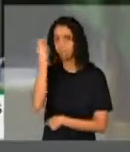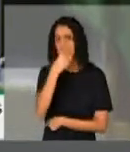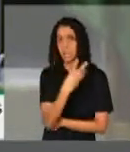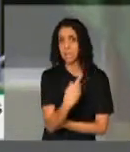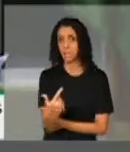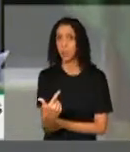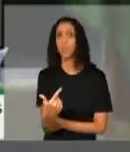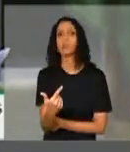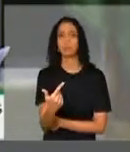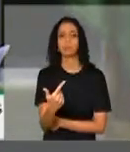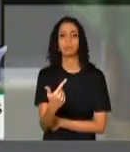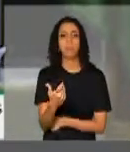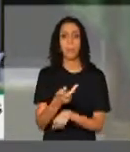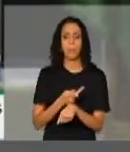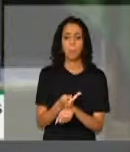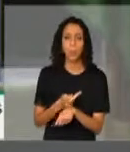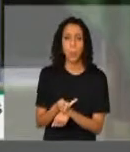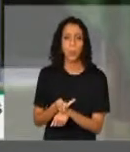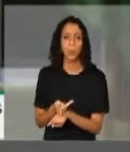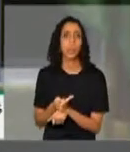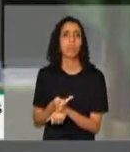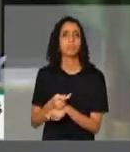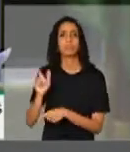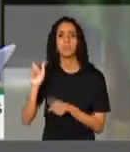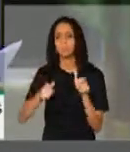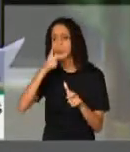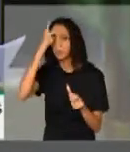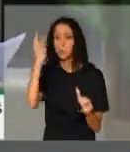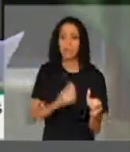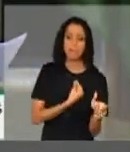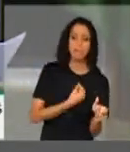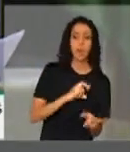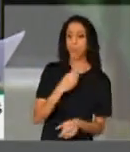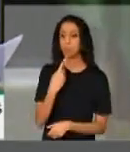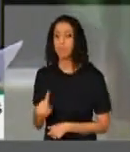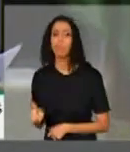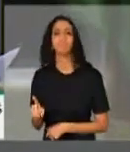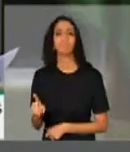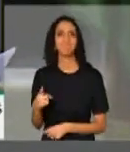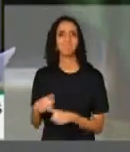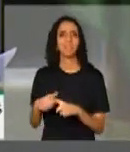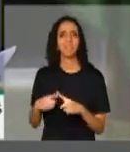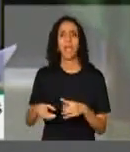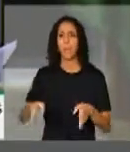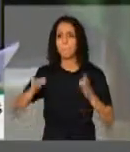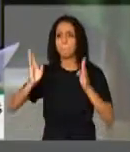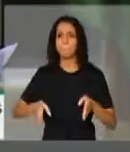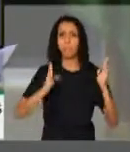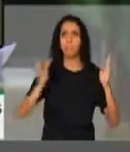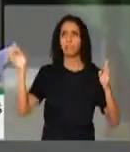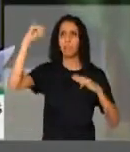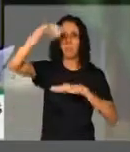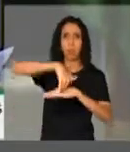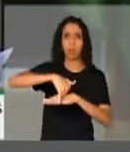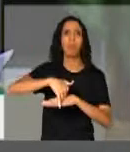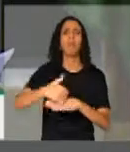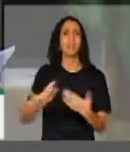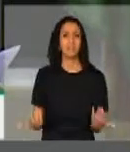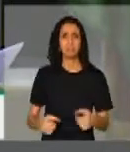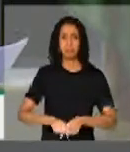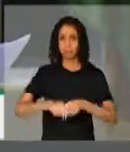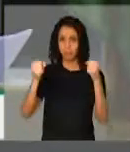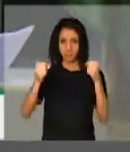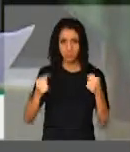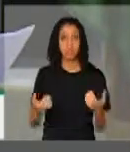na procura o pool sobreviventes nos destroços dos prédios atingidos contando também com a ajuda